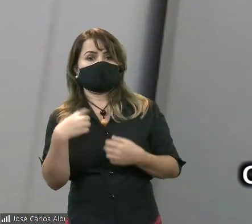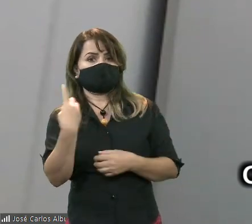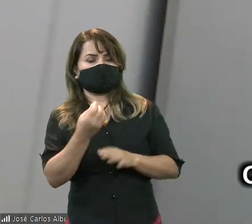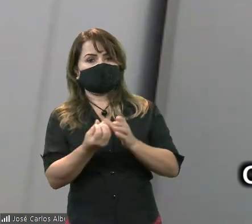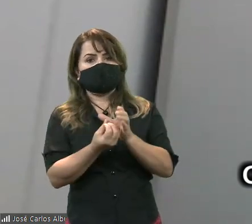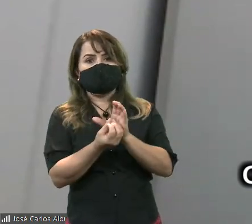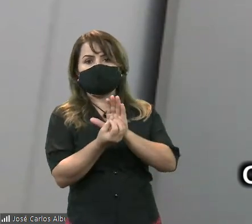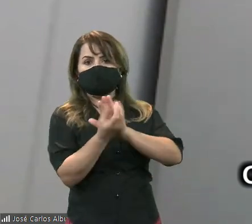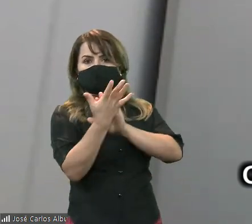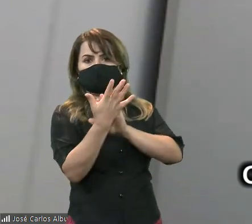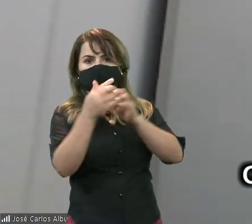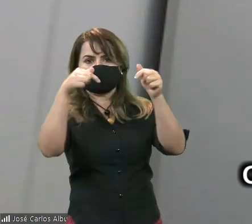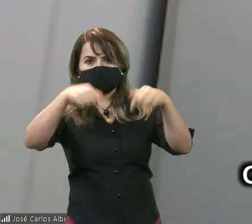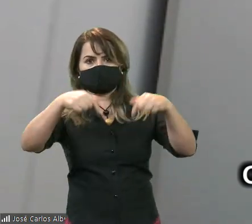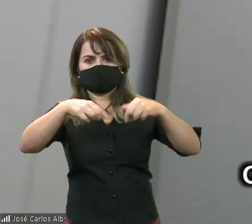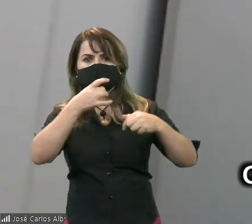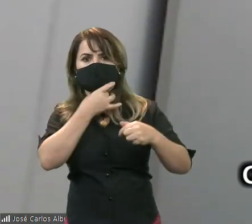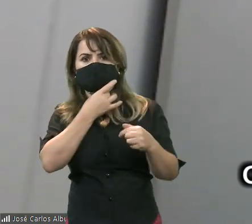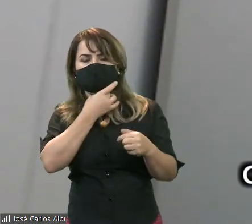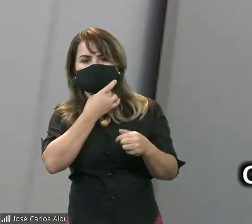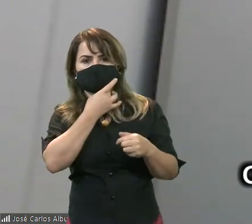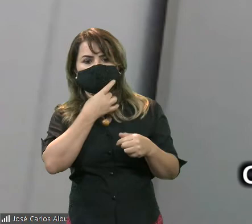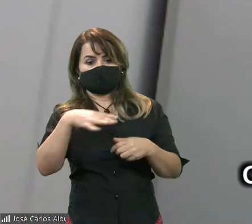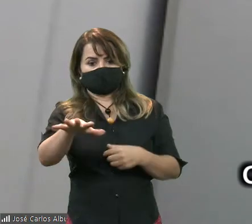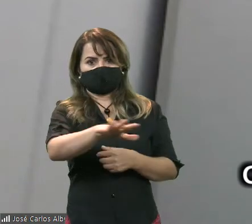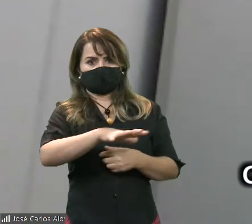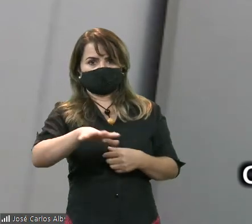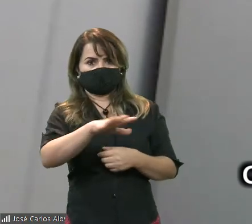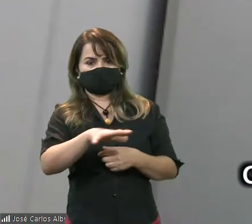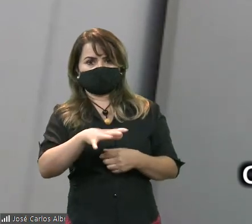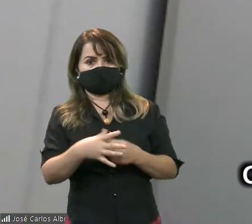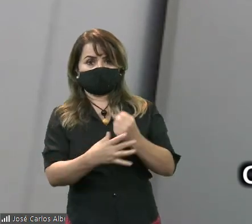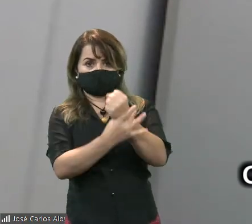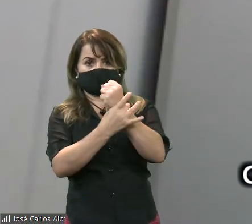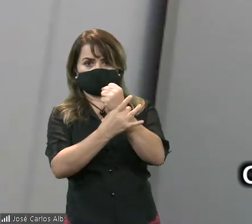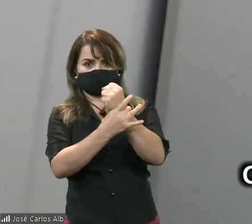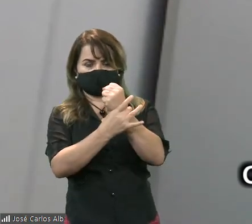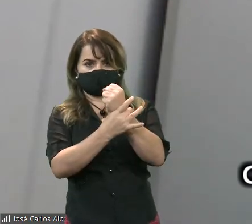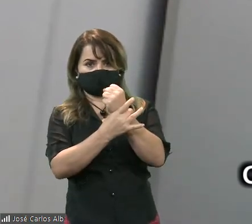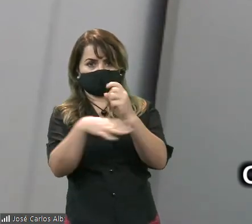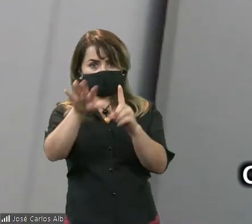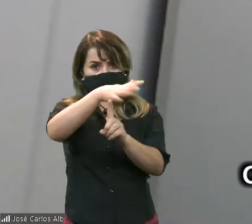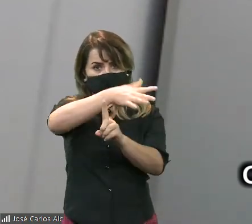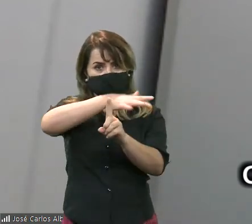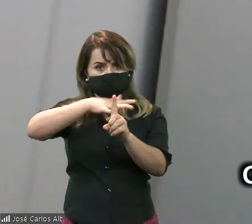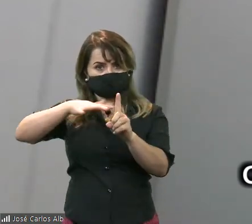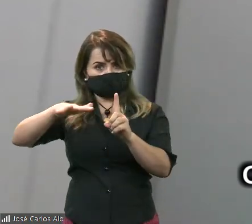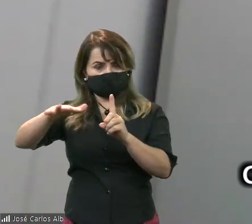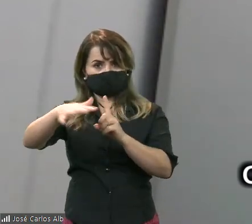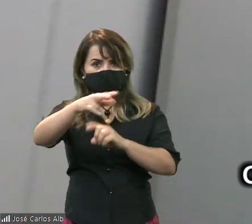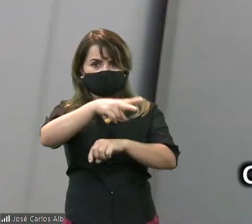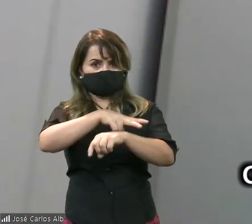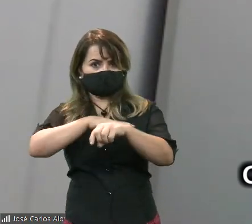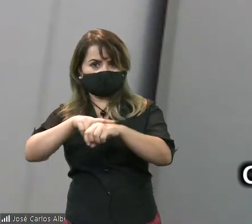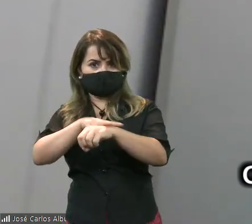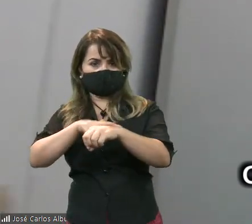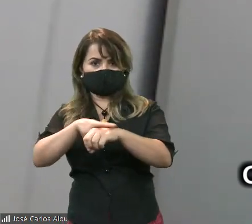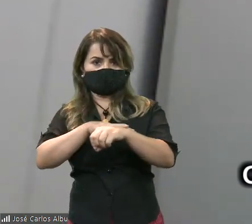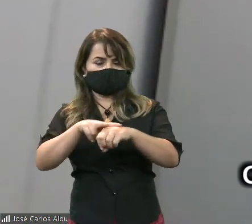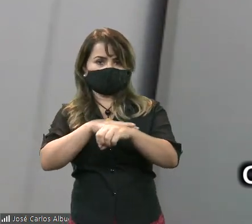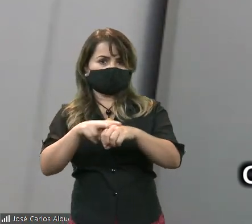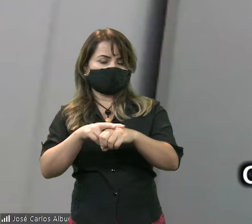nossa cidade, né, além desse espaço seguro e habitável, nós vamos criar aí áreas verdes, nós vamos criar